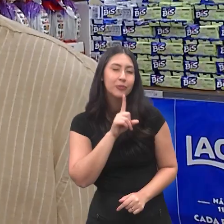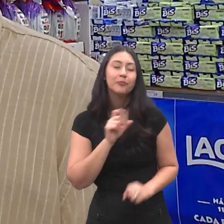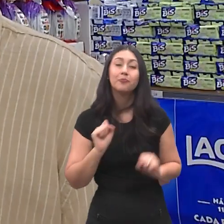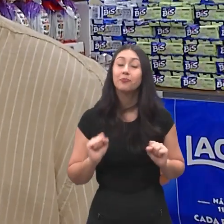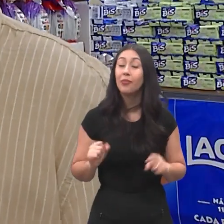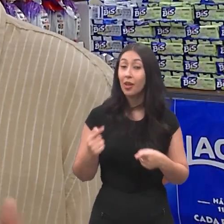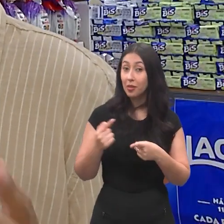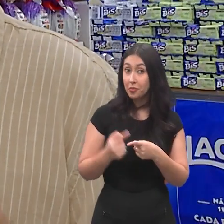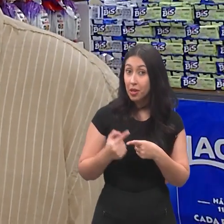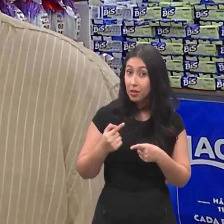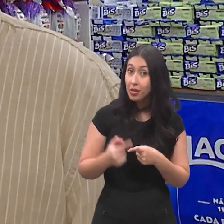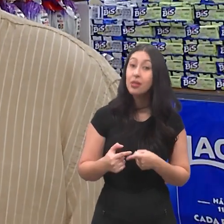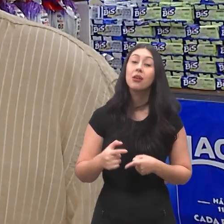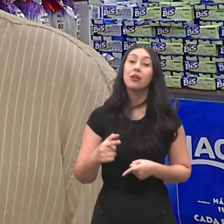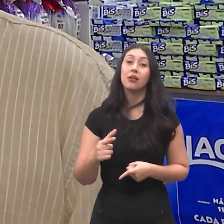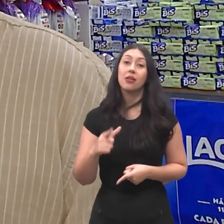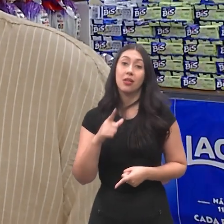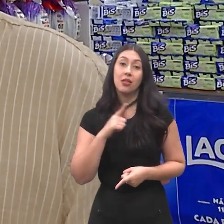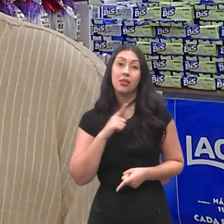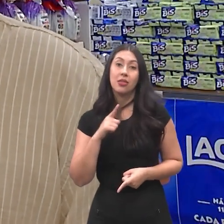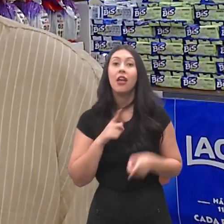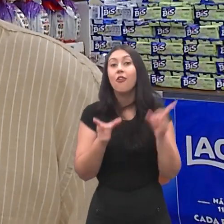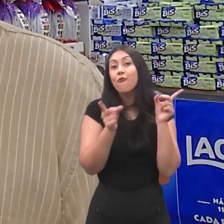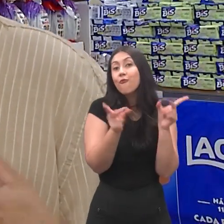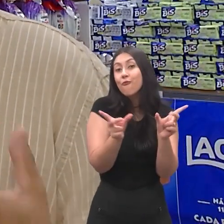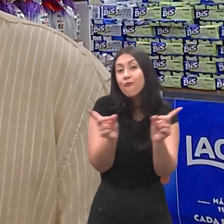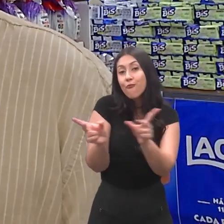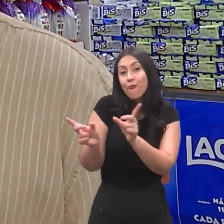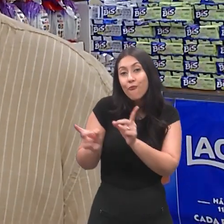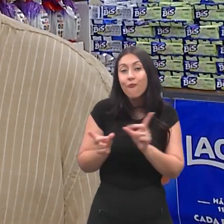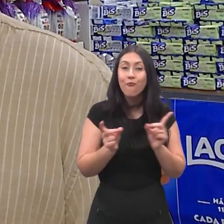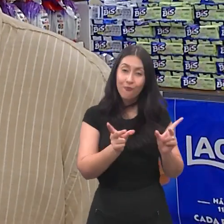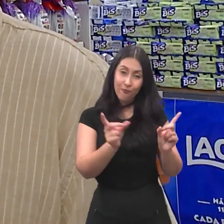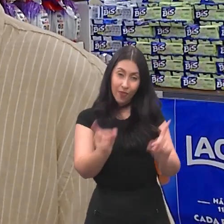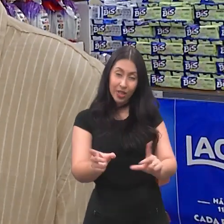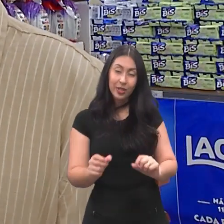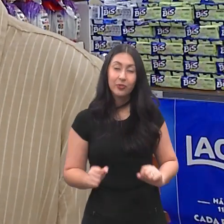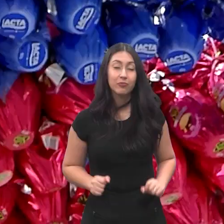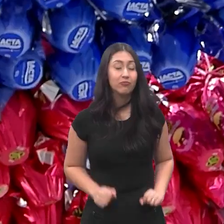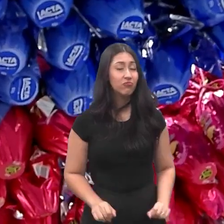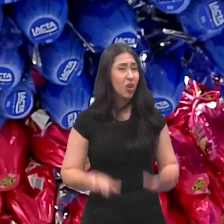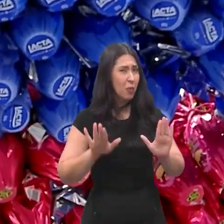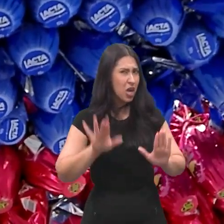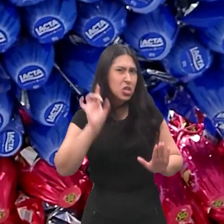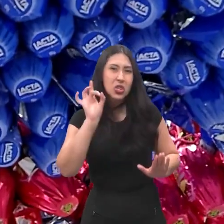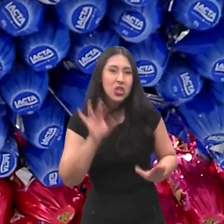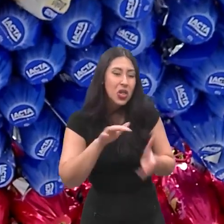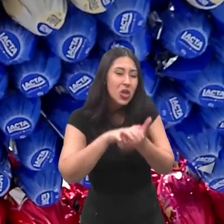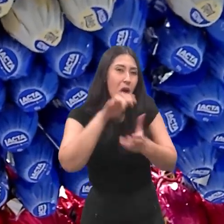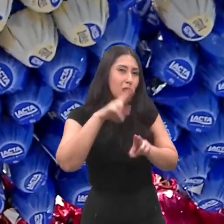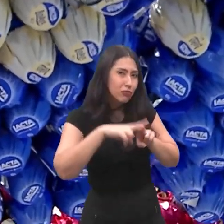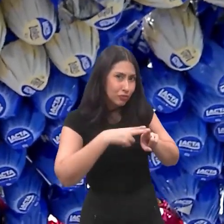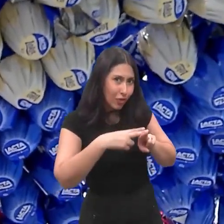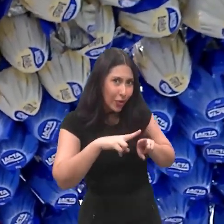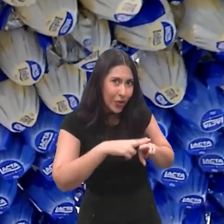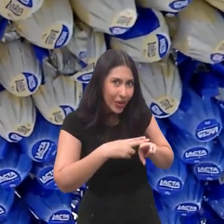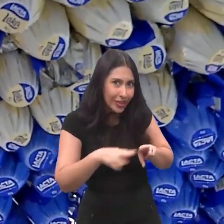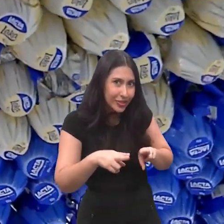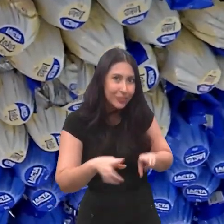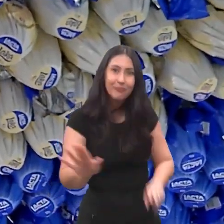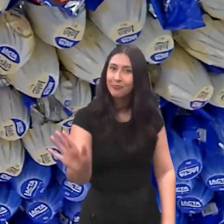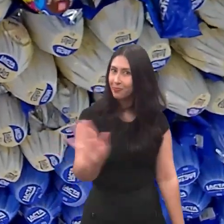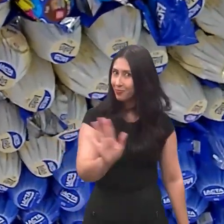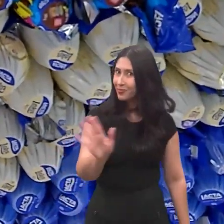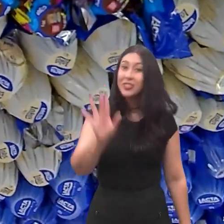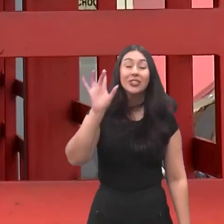assim, dos Estados Unidos, porque você tem essa questão da comercialização desse produto. Mas nem só de ovos de chocolate